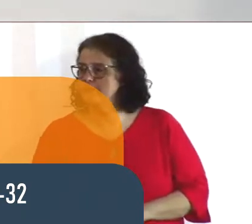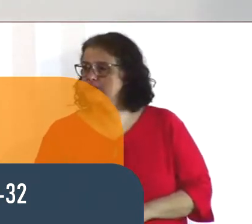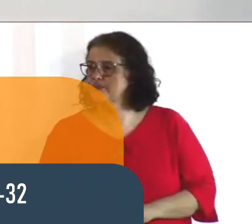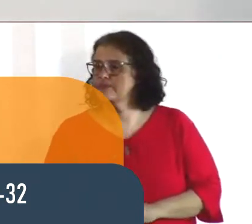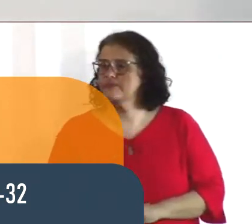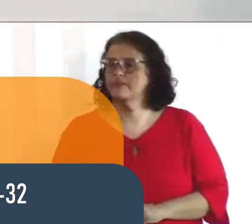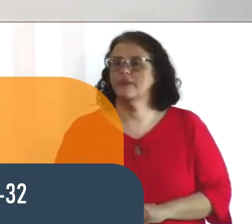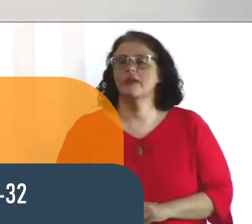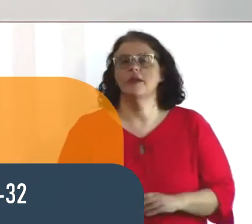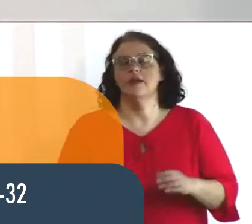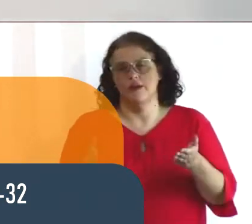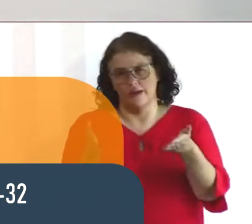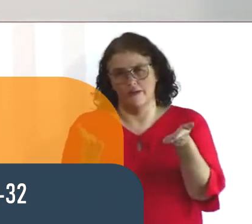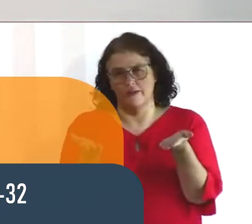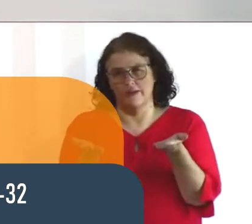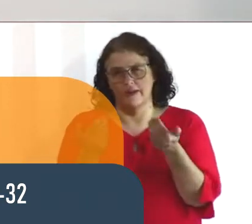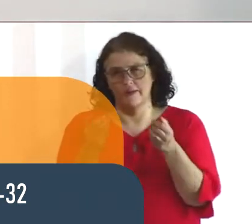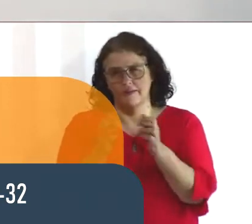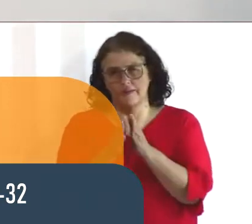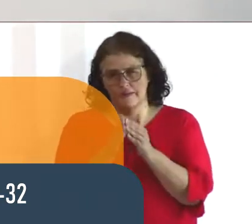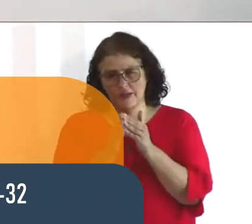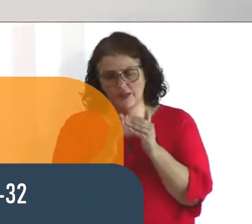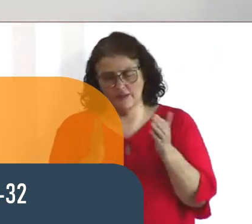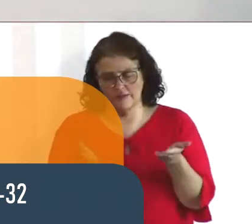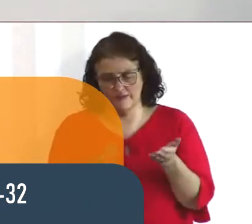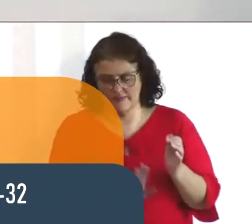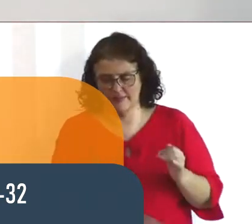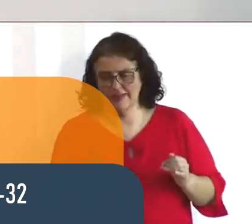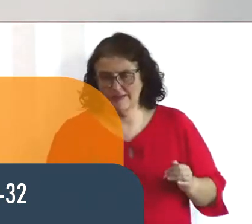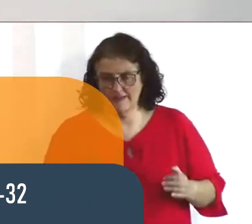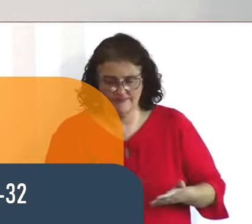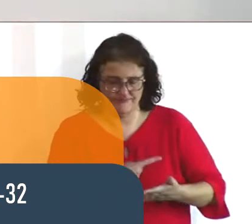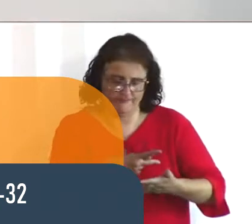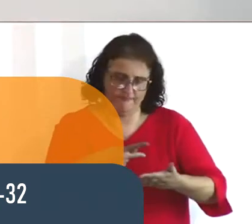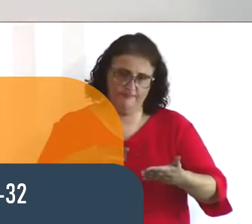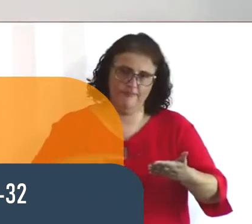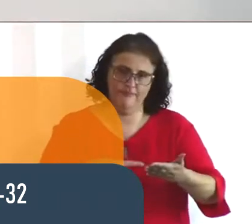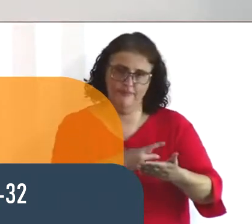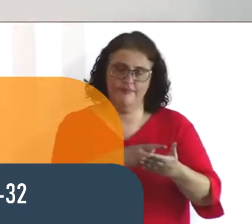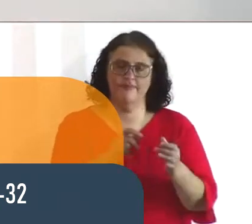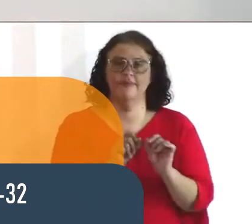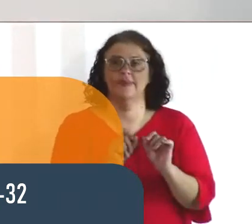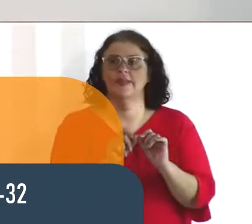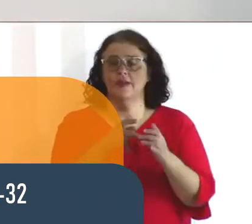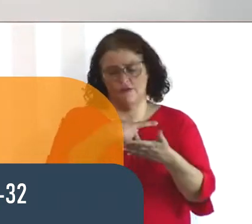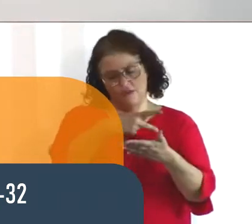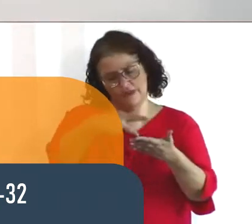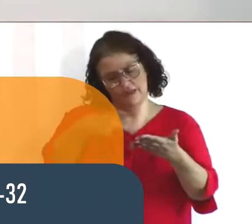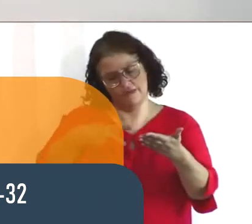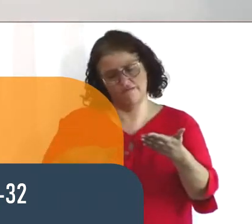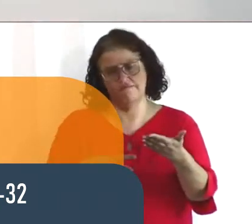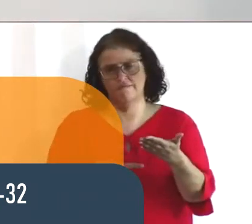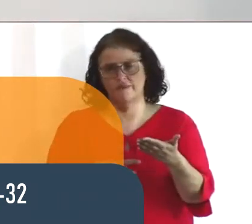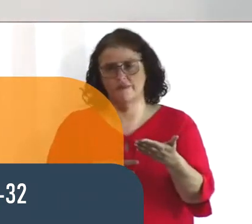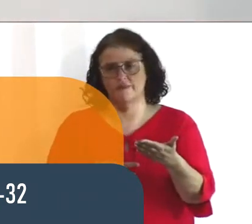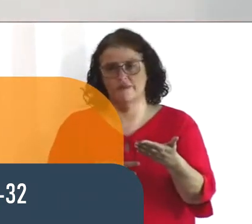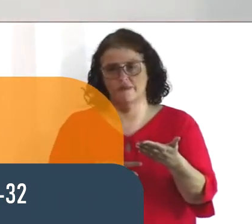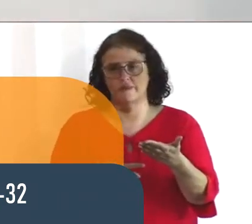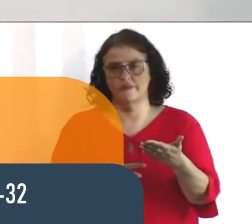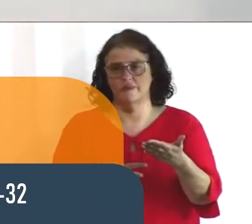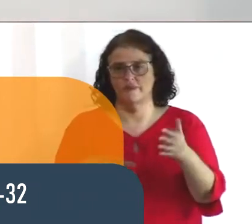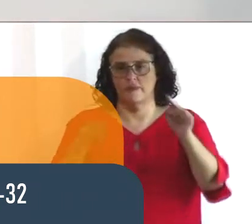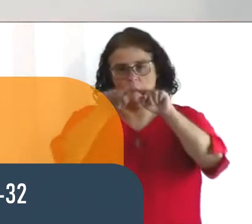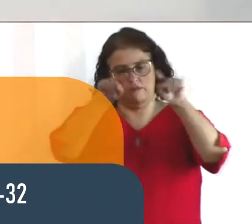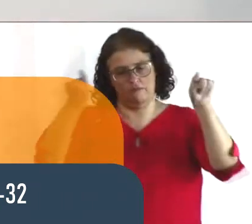Já quero pedir às crianças que estão desenhando, que façam um desenho também. Façam